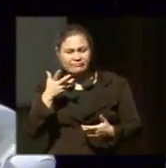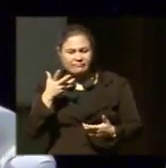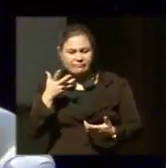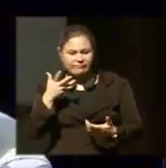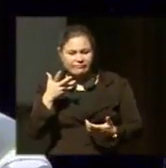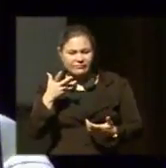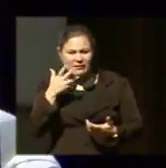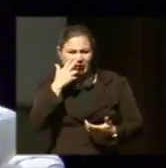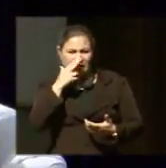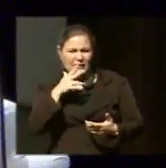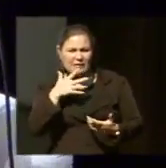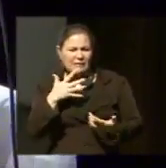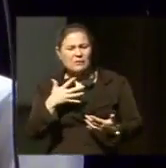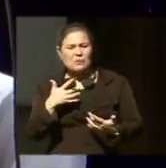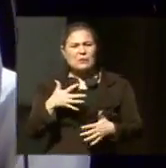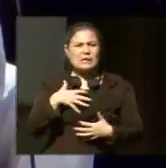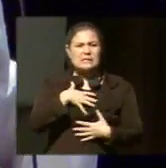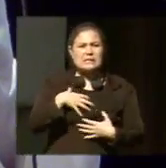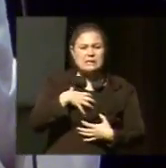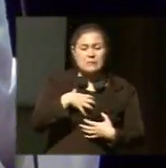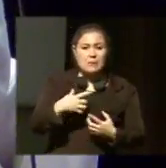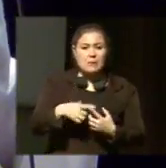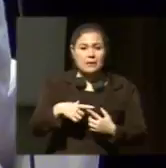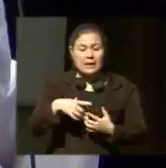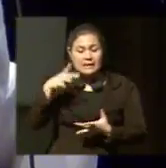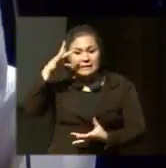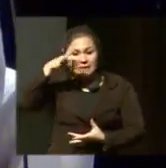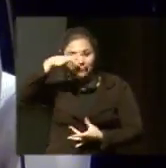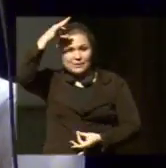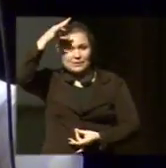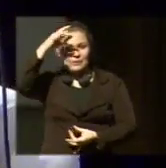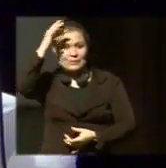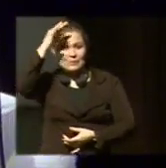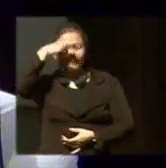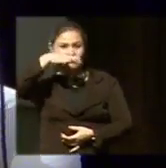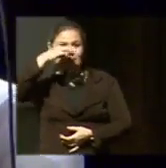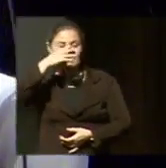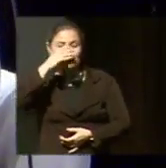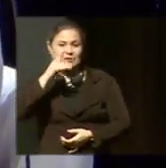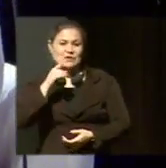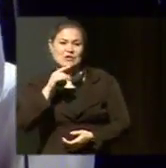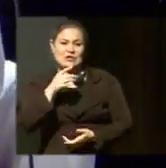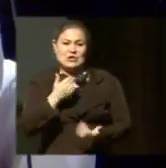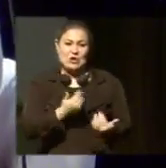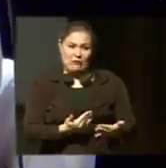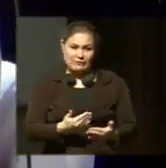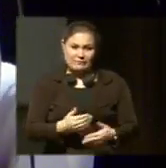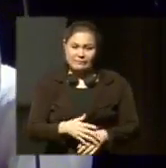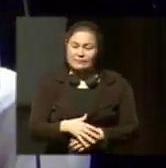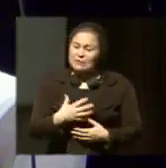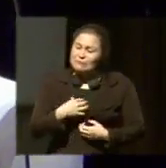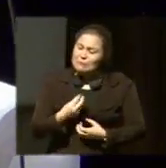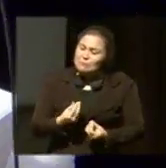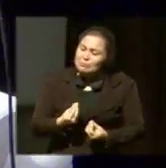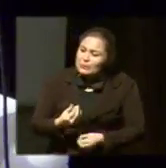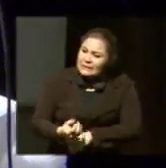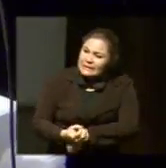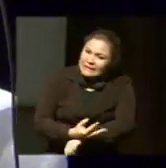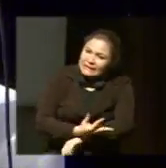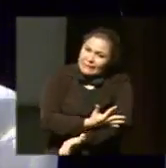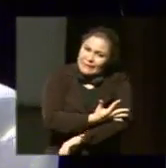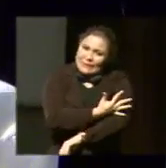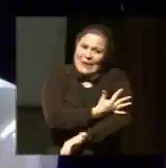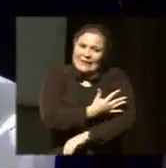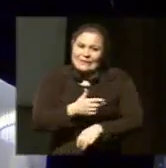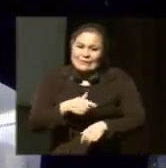que são mais satisfeitos porque têm espíritos de jovens. Fiquei muito emocionada com essa mesa,